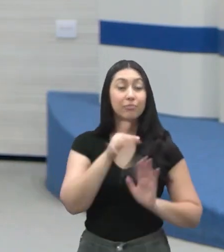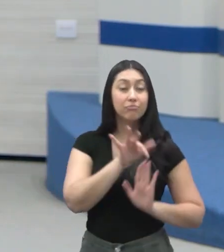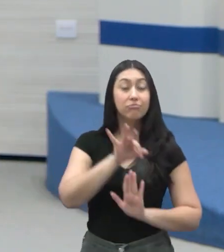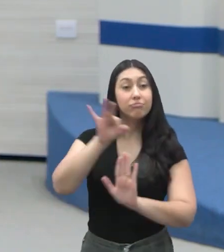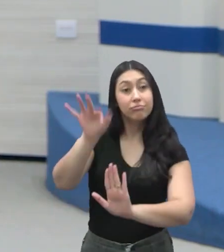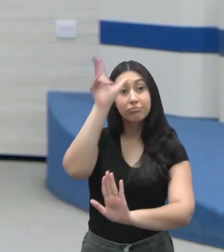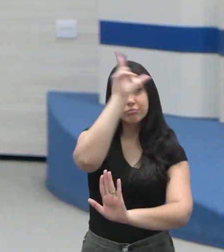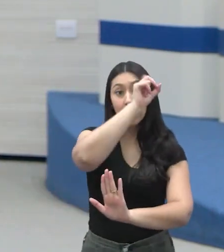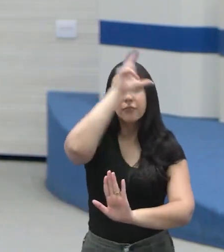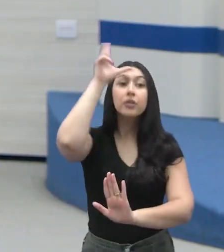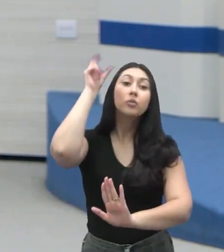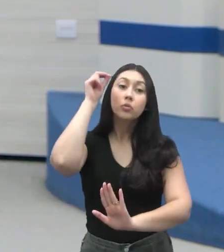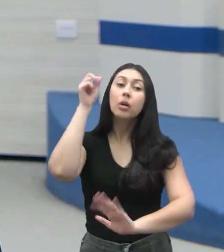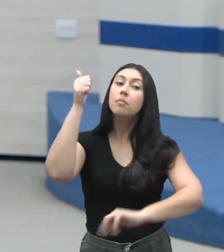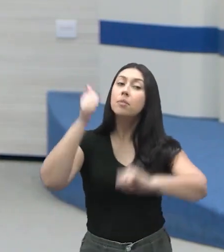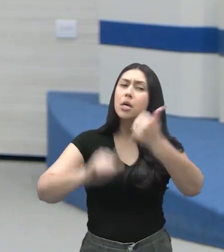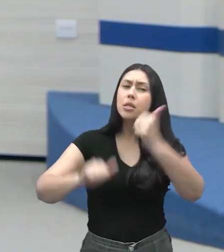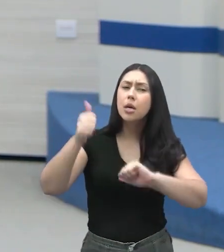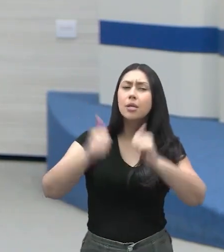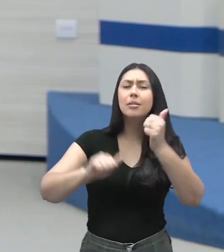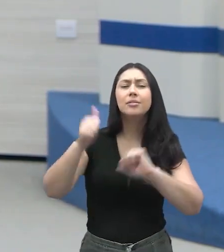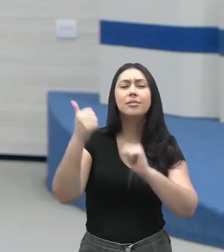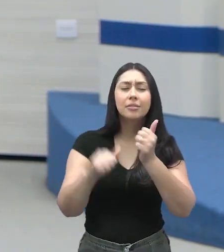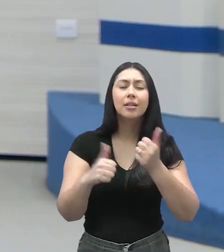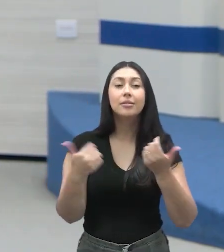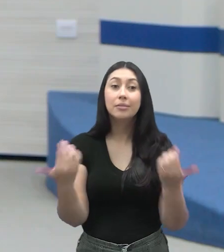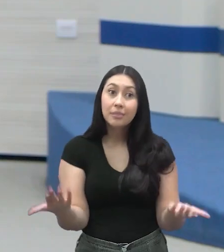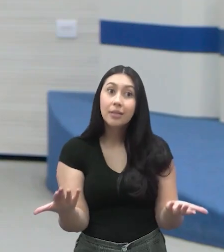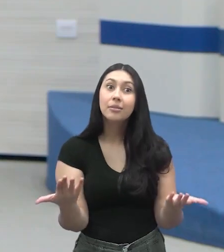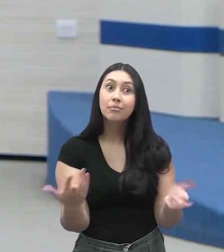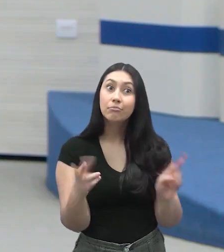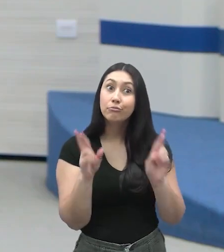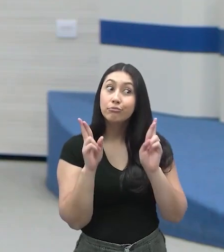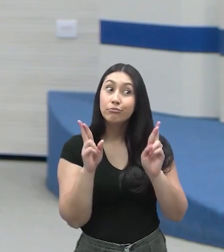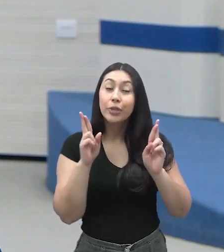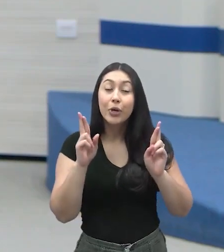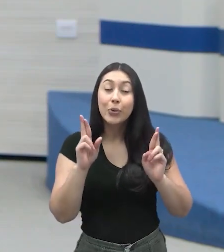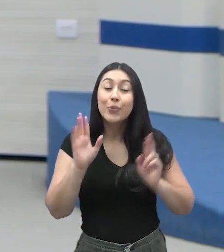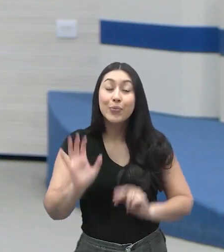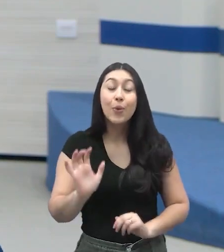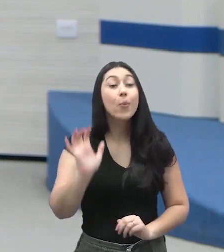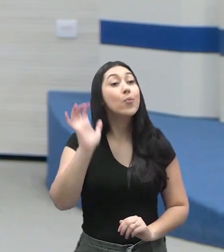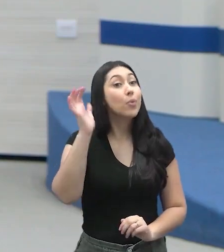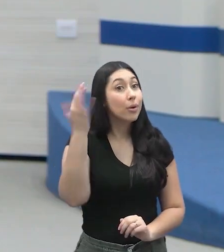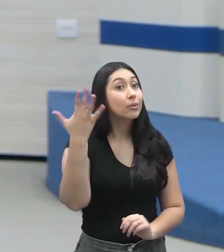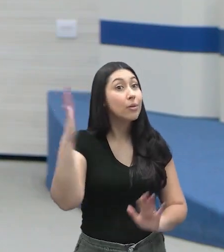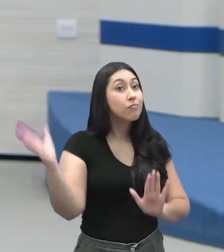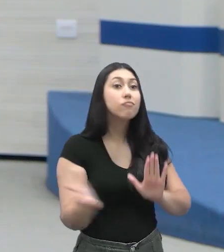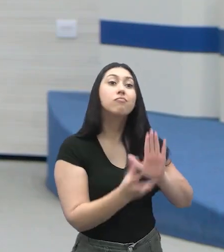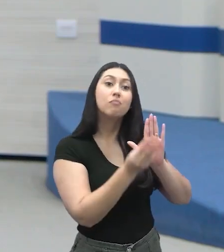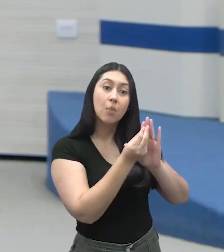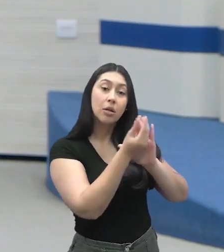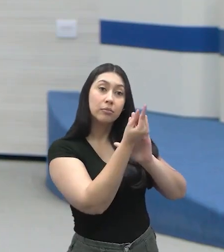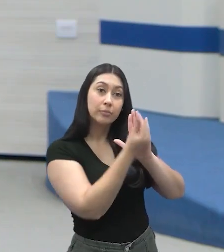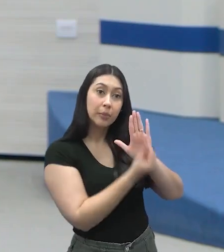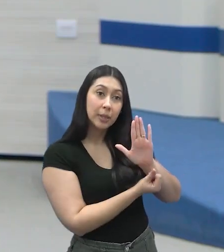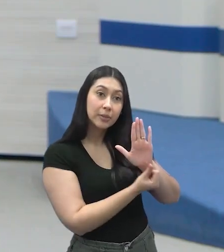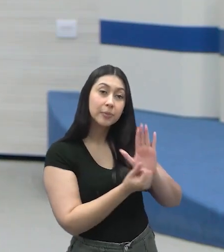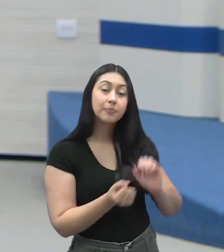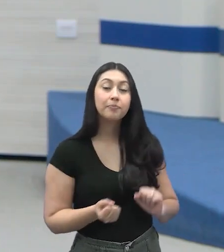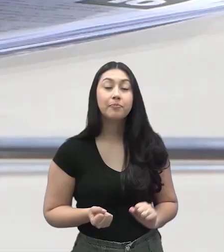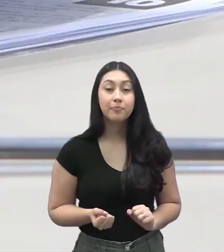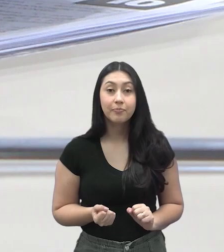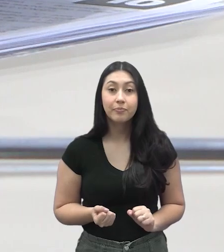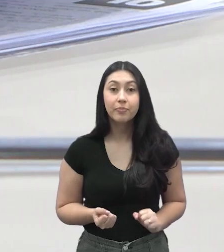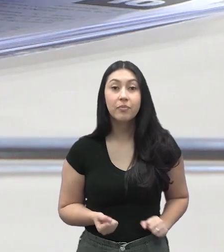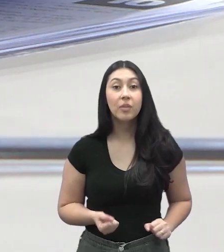enviar para a Prefeitura para que eles analisem e depois vamos ver o que é mais acrescentado no crescimento da nossa